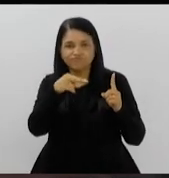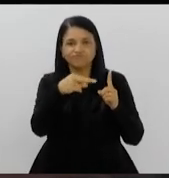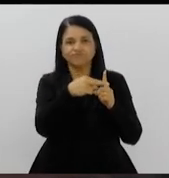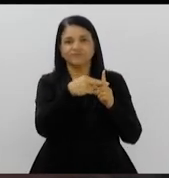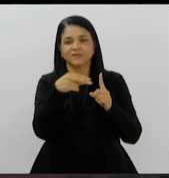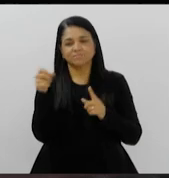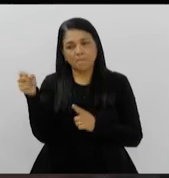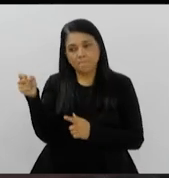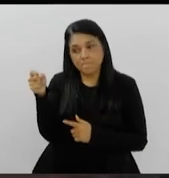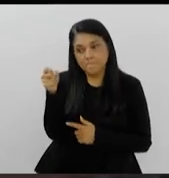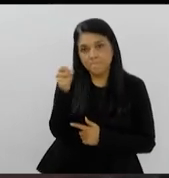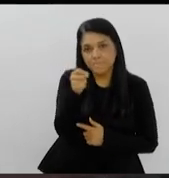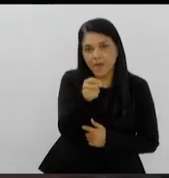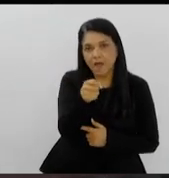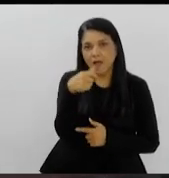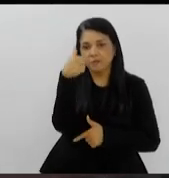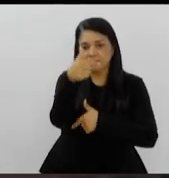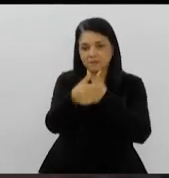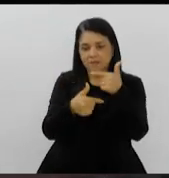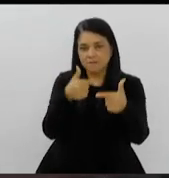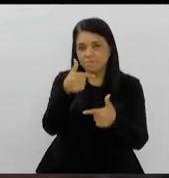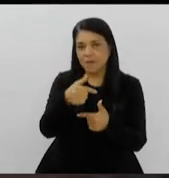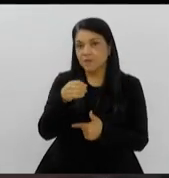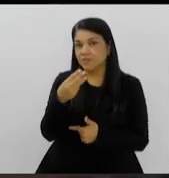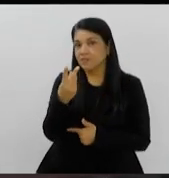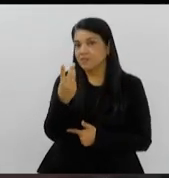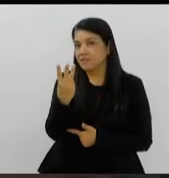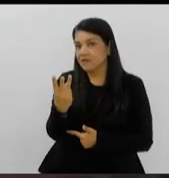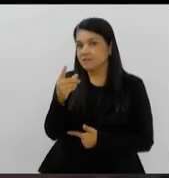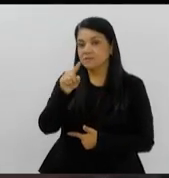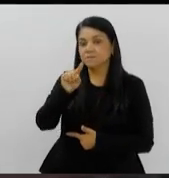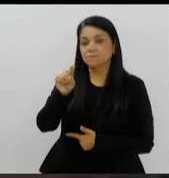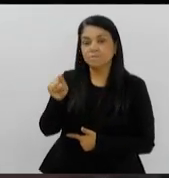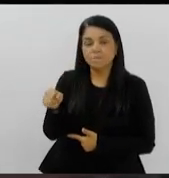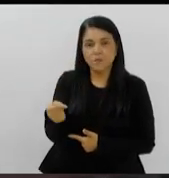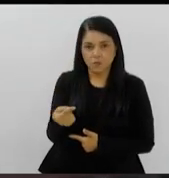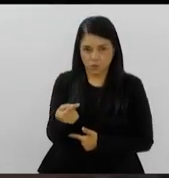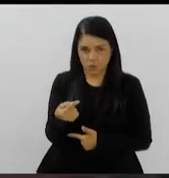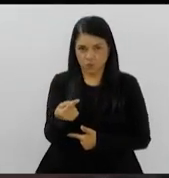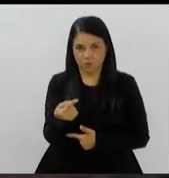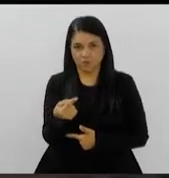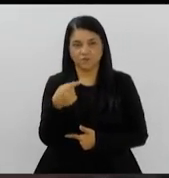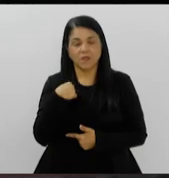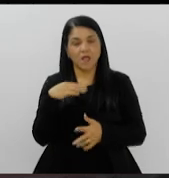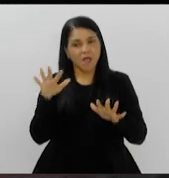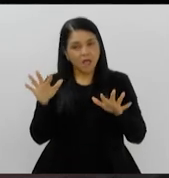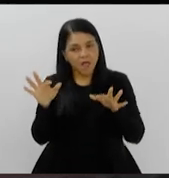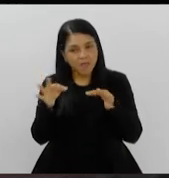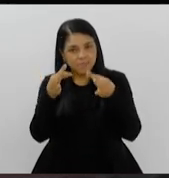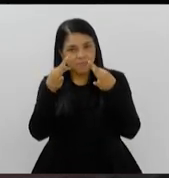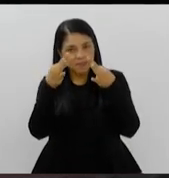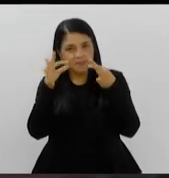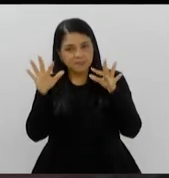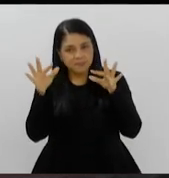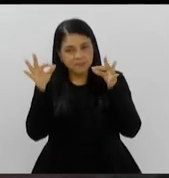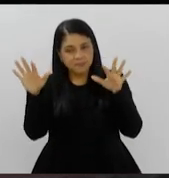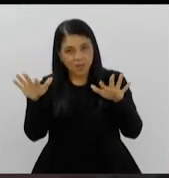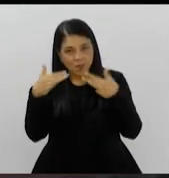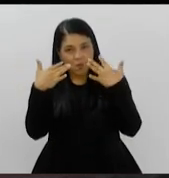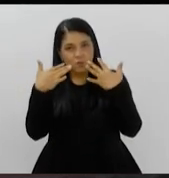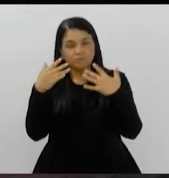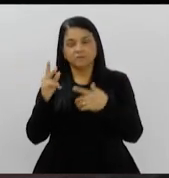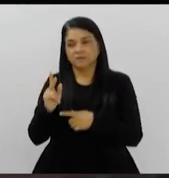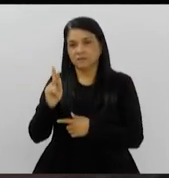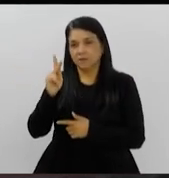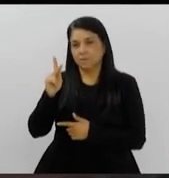maneira direta, desde já, 3 mil postos de emprego. E eu queria muito chamar a atenção aqui da